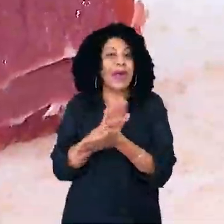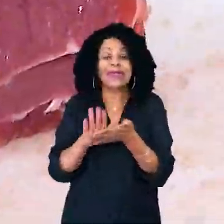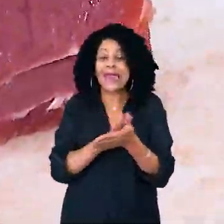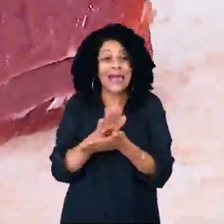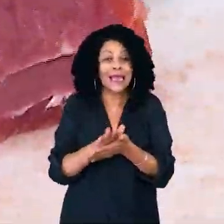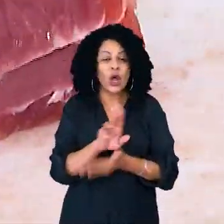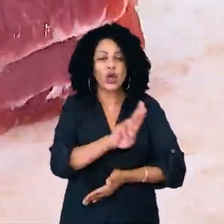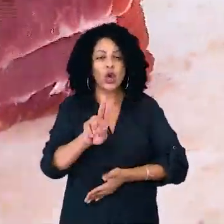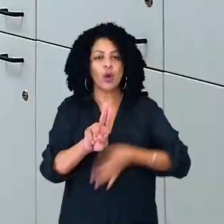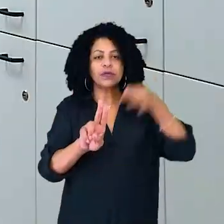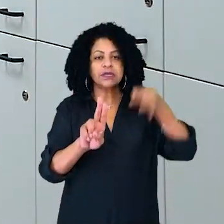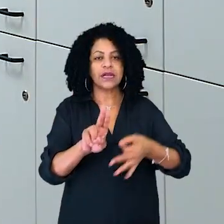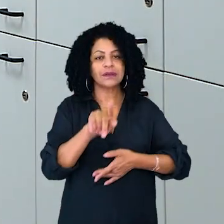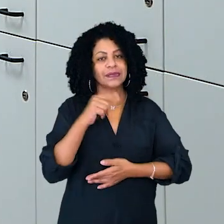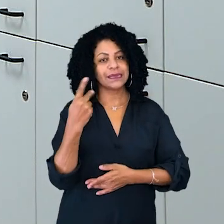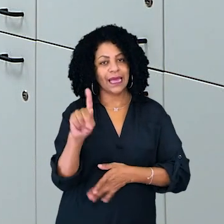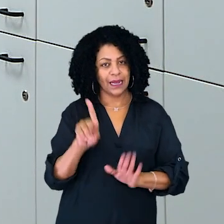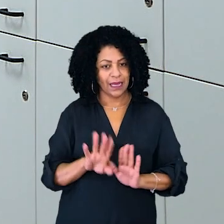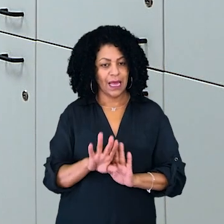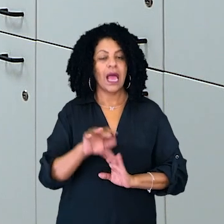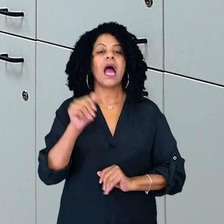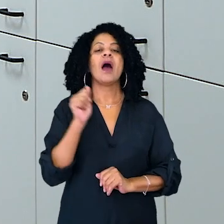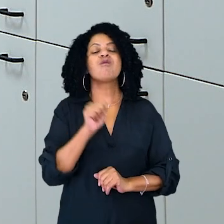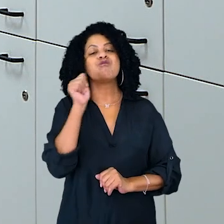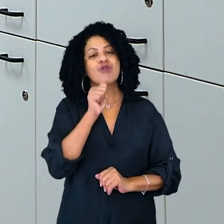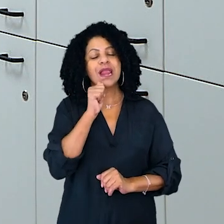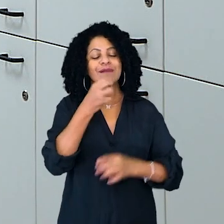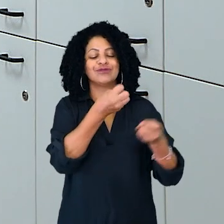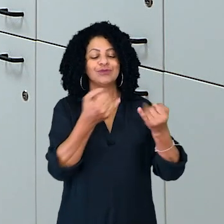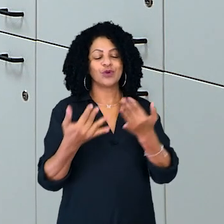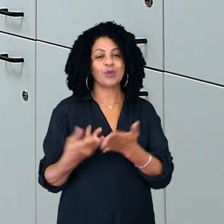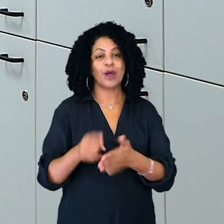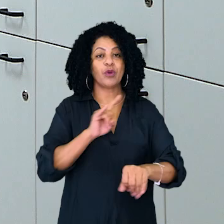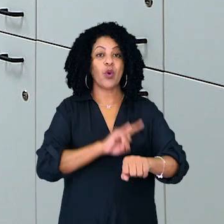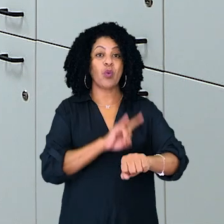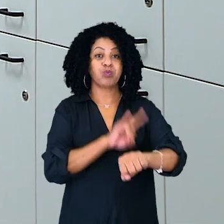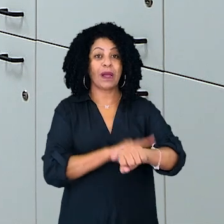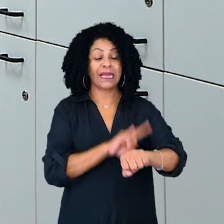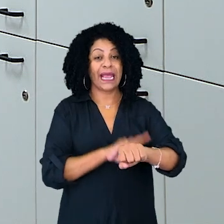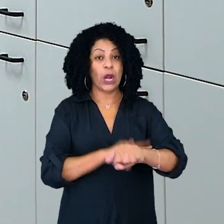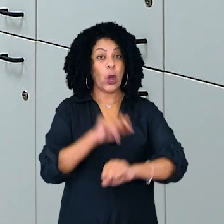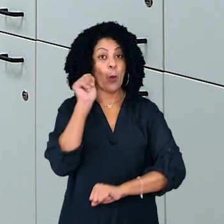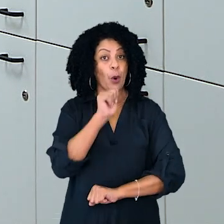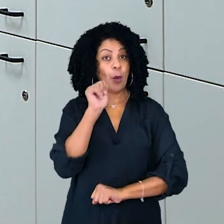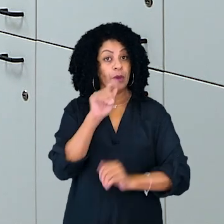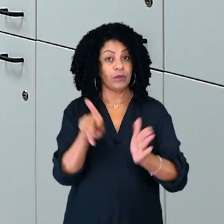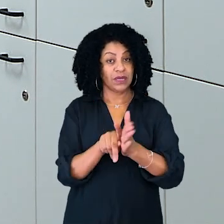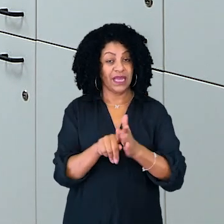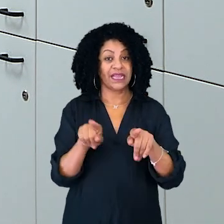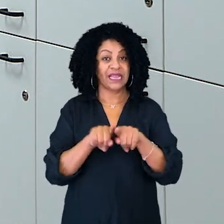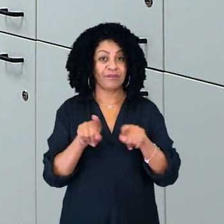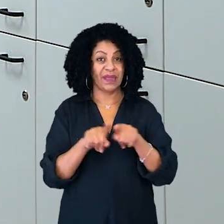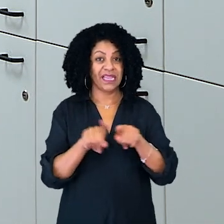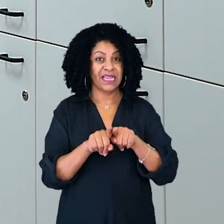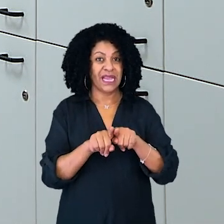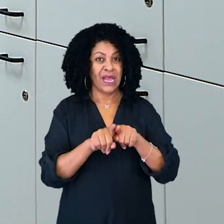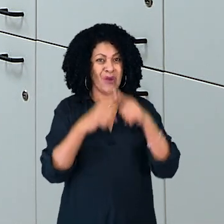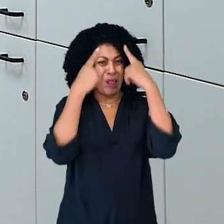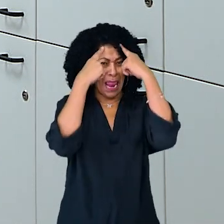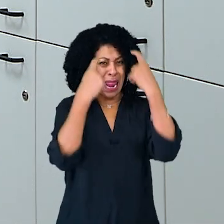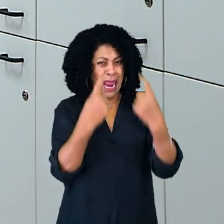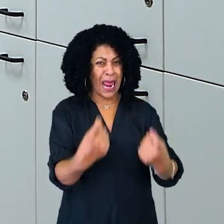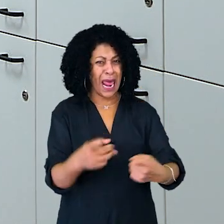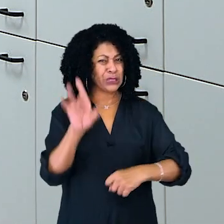pelo nome social. A empregada alegou que era proibida de usar o vestiário feminino. Disse ainda que sofria violência